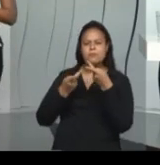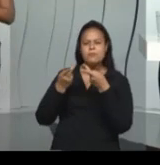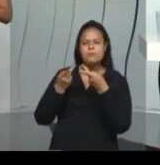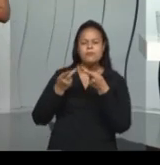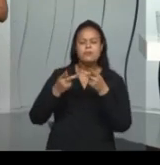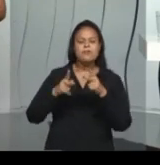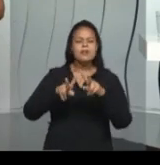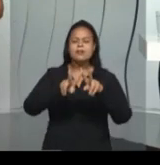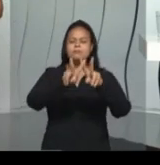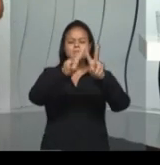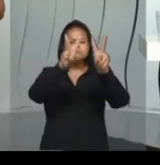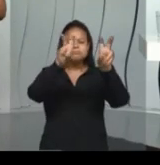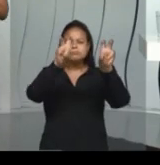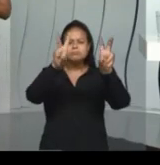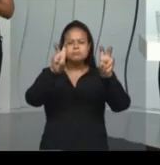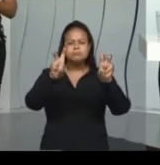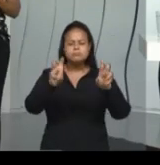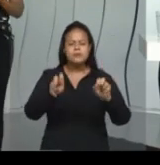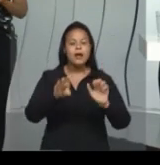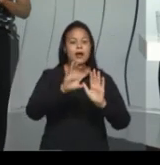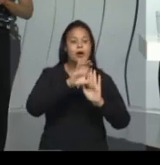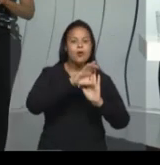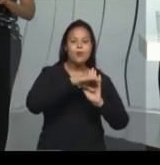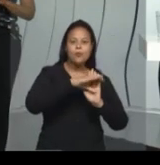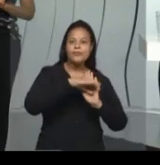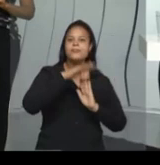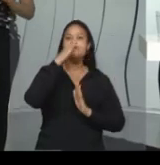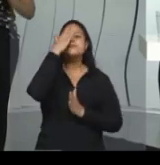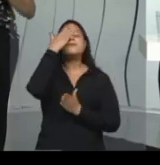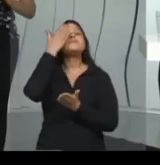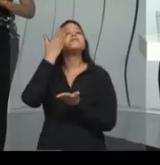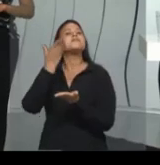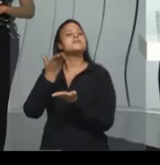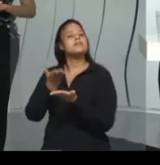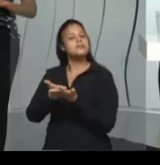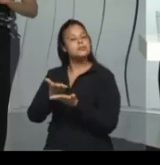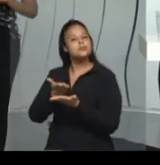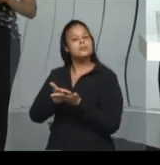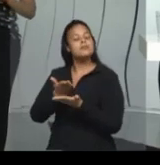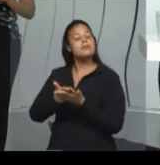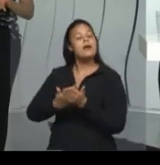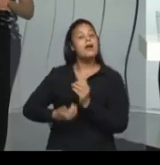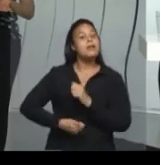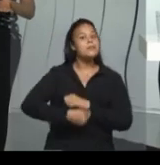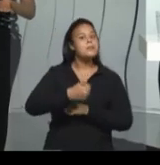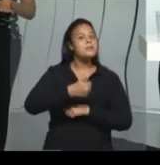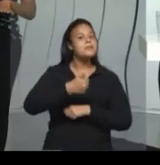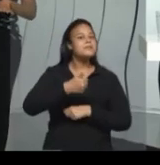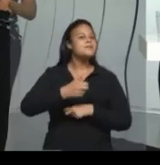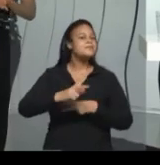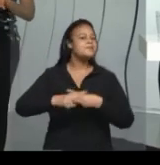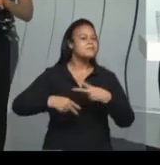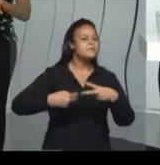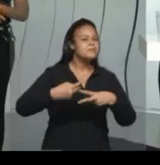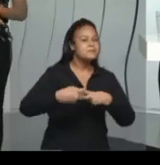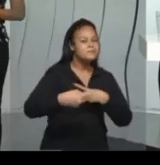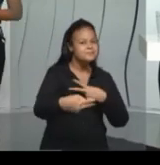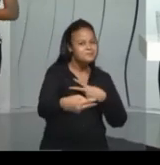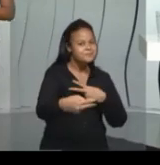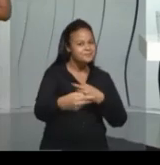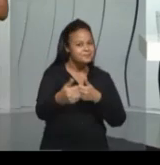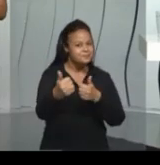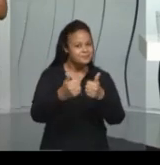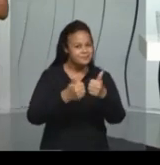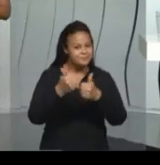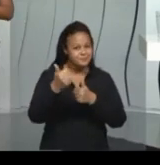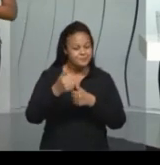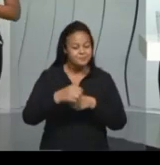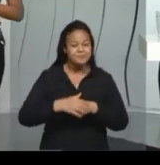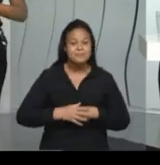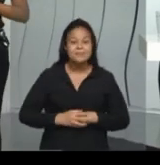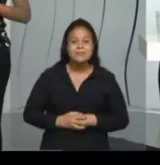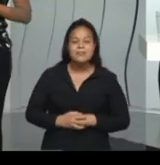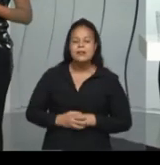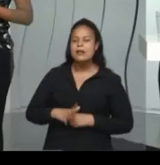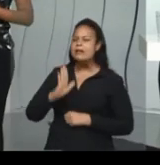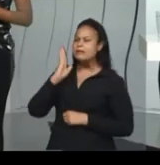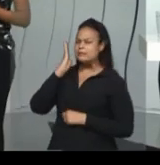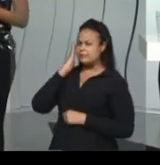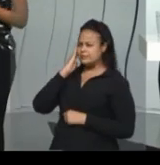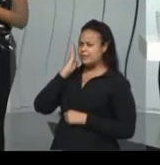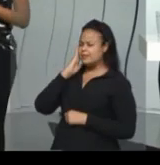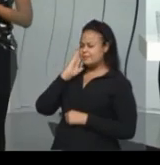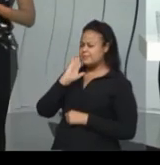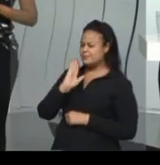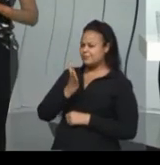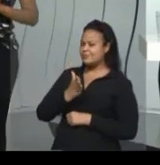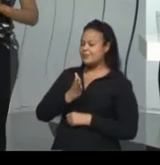os conteúdos que nós vamos trabalhar nesse primeiro bimestre, ok? Como vocês